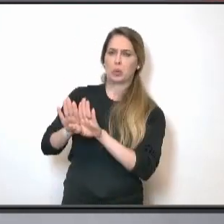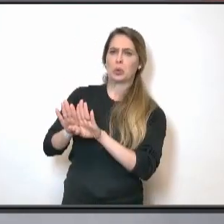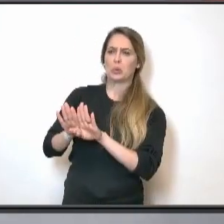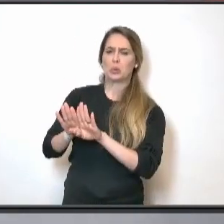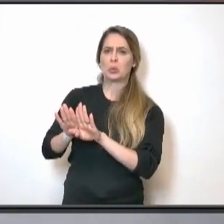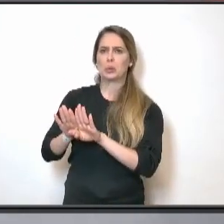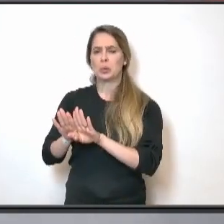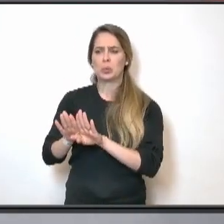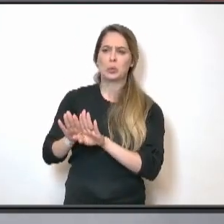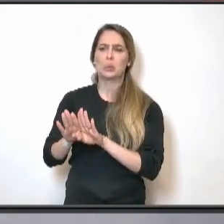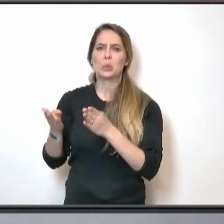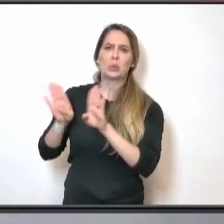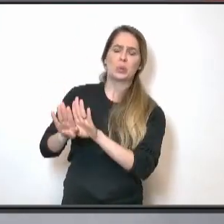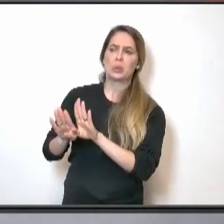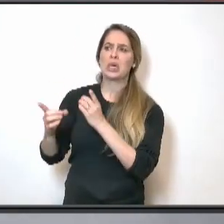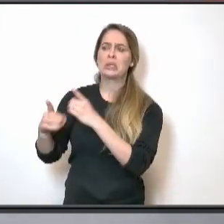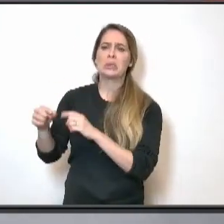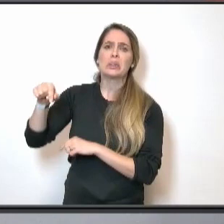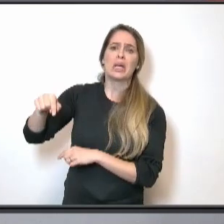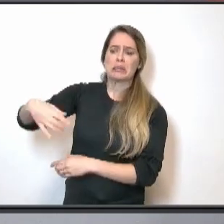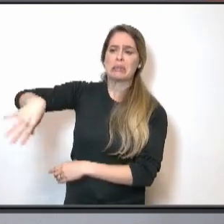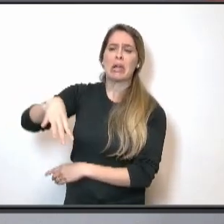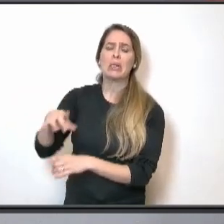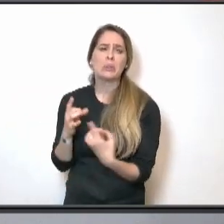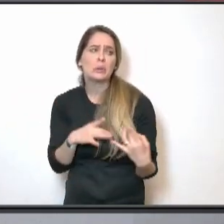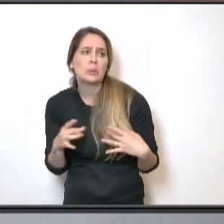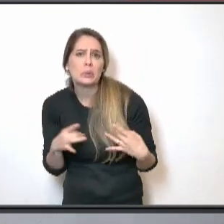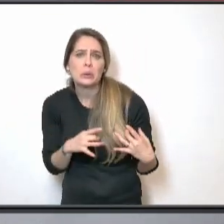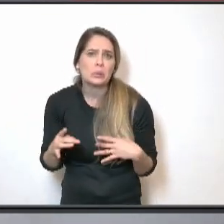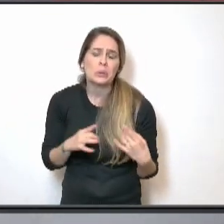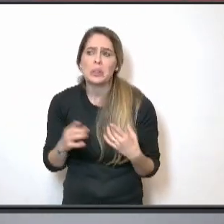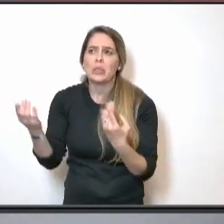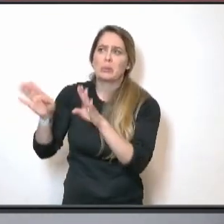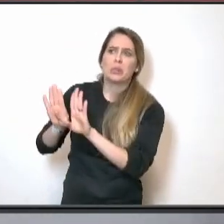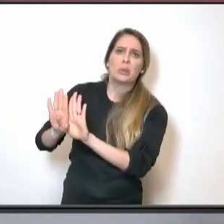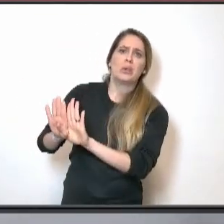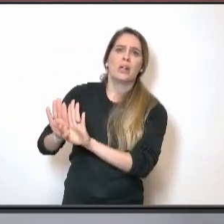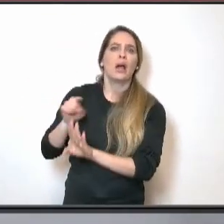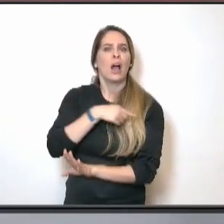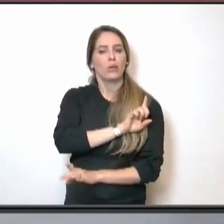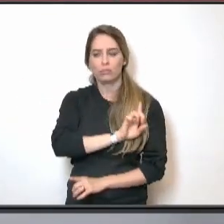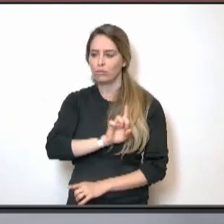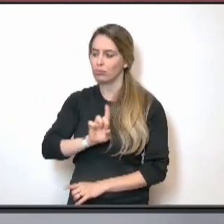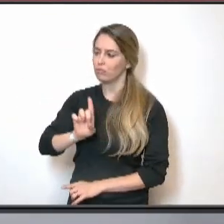os discípulos amuados, com medo. Ele chega naquele lugar,